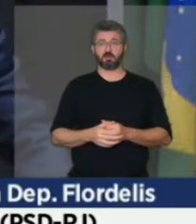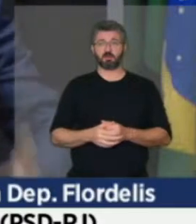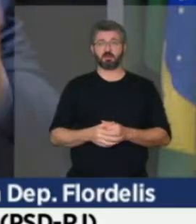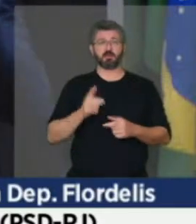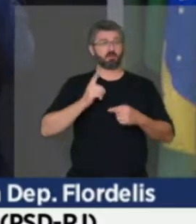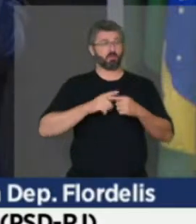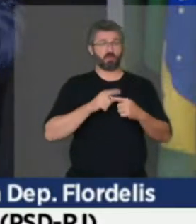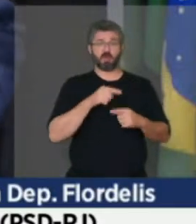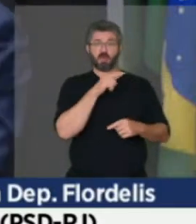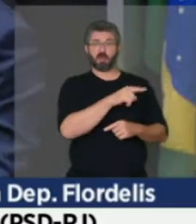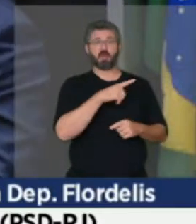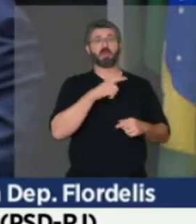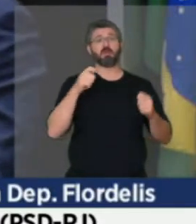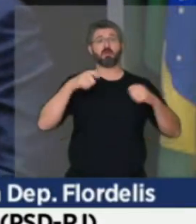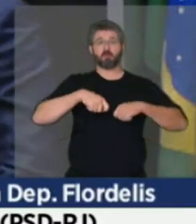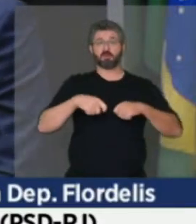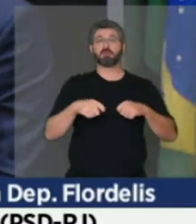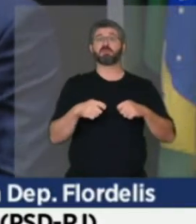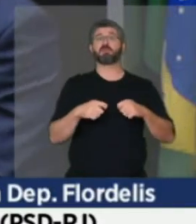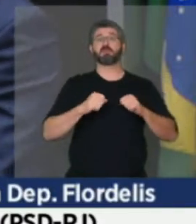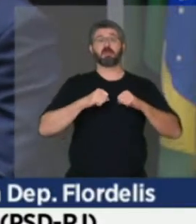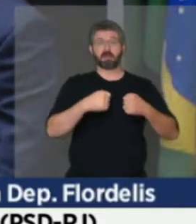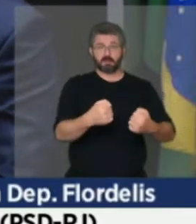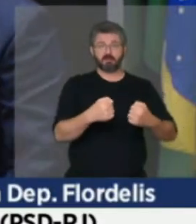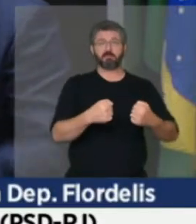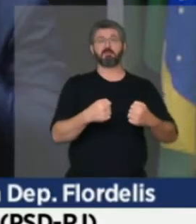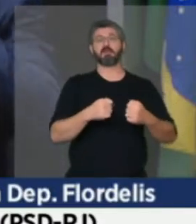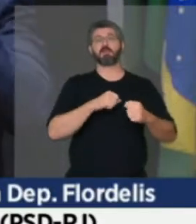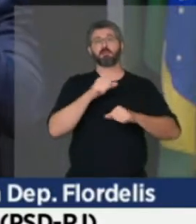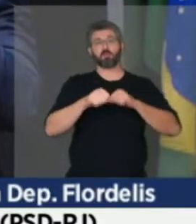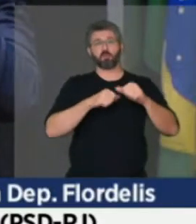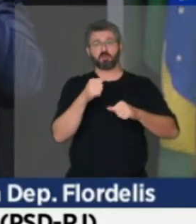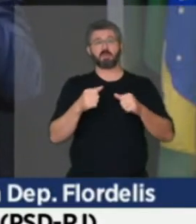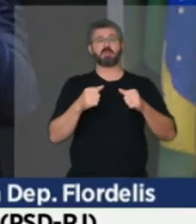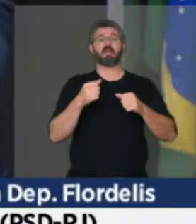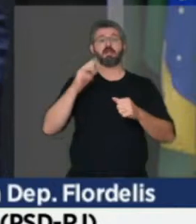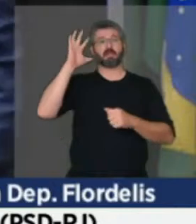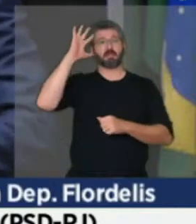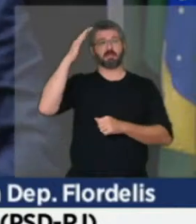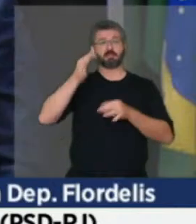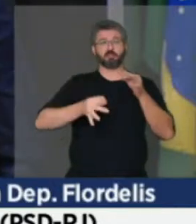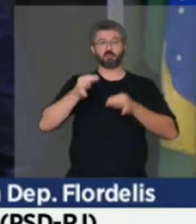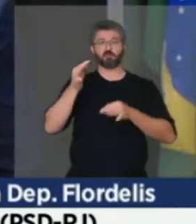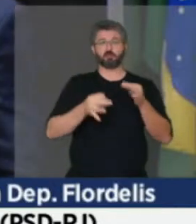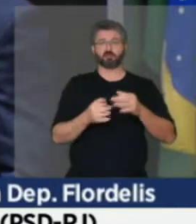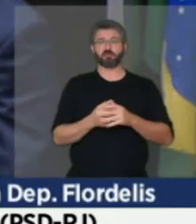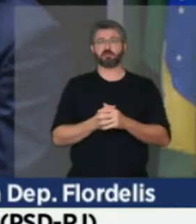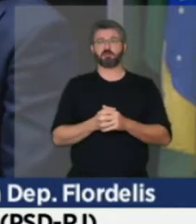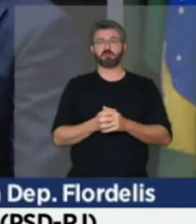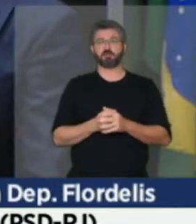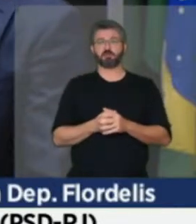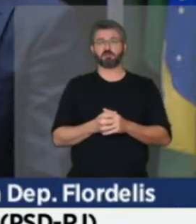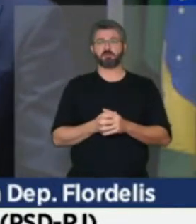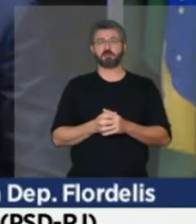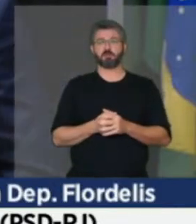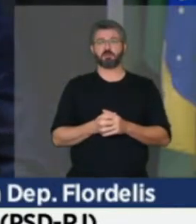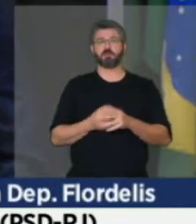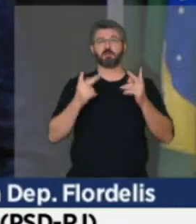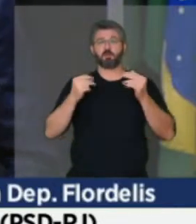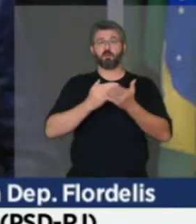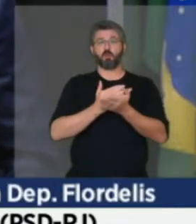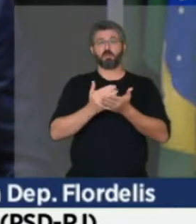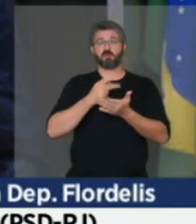as mesmas possibilidades de defesa e de alteração do veredito, como acreditam nele, como comecei dizendo